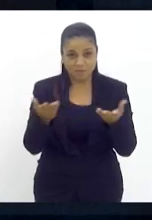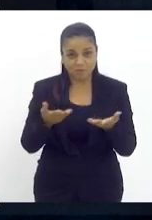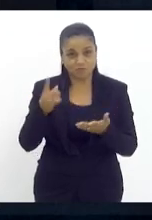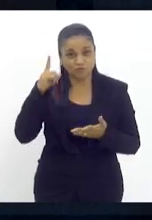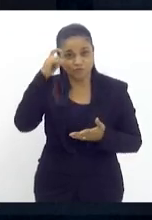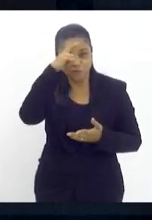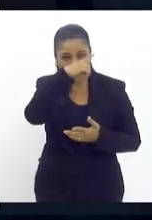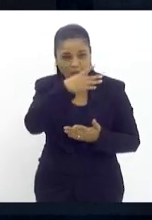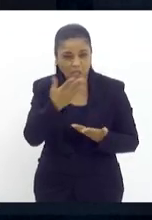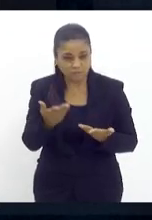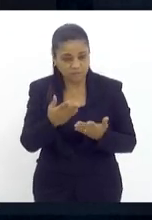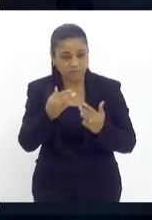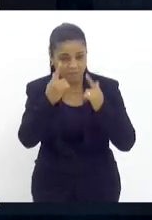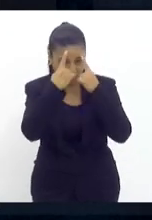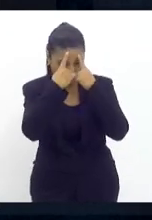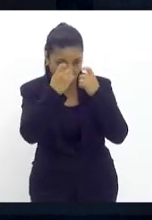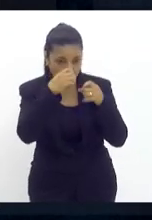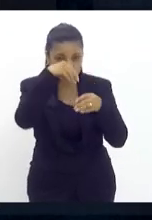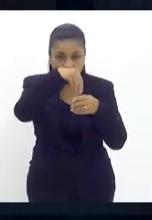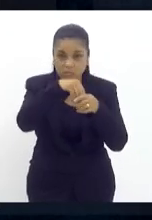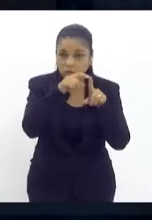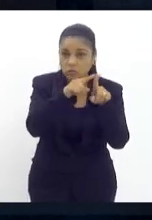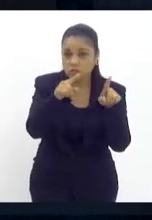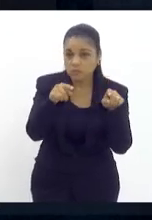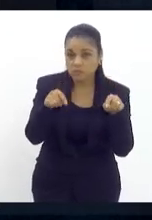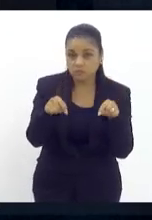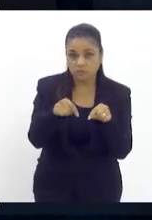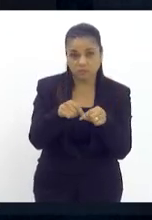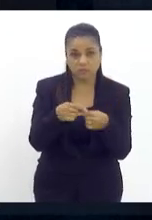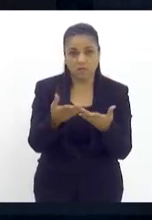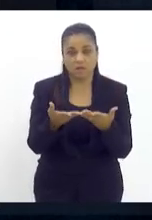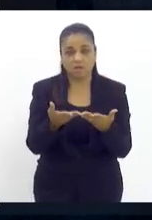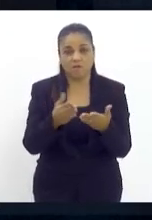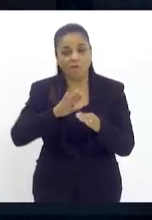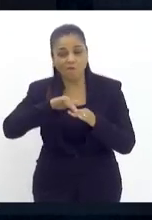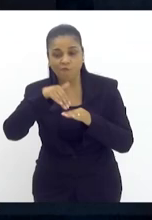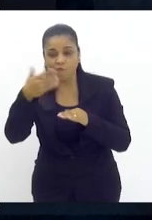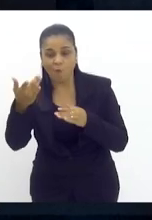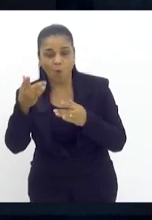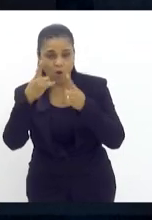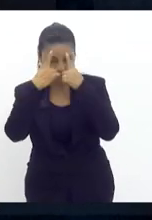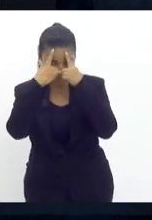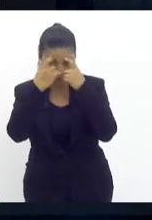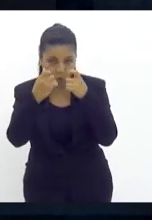de violência, né, dentro de sala de aula ou até fora